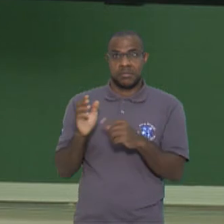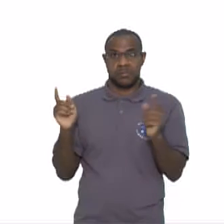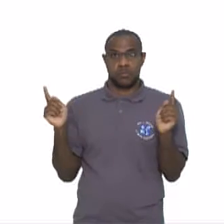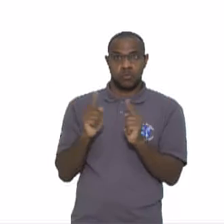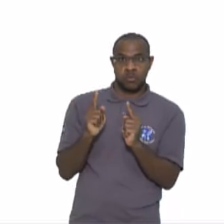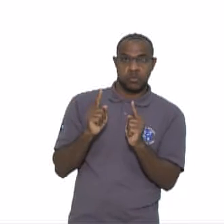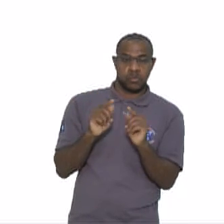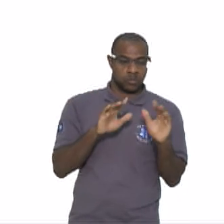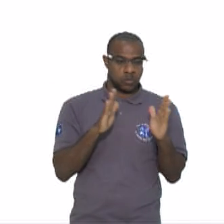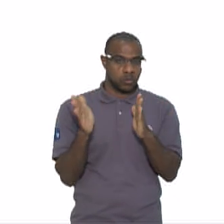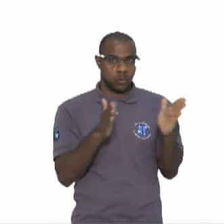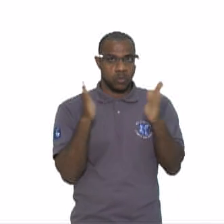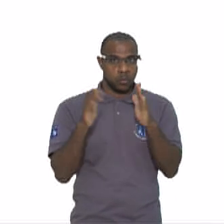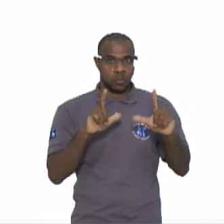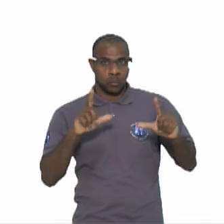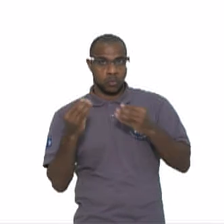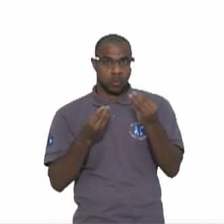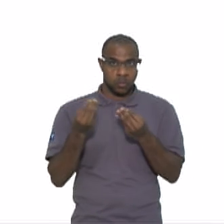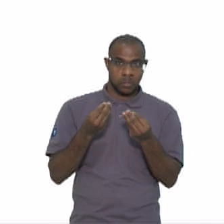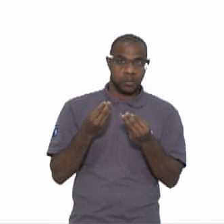retorna.